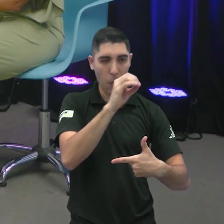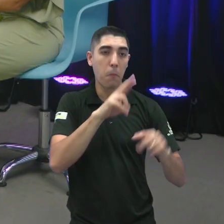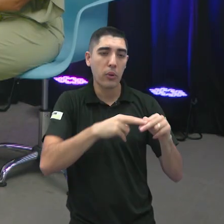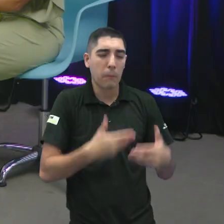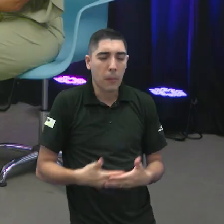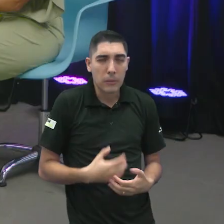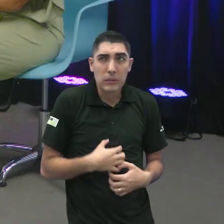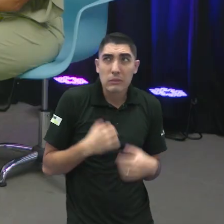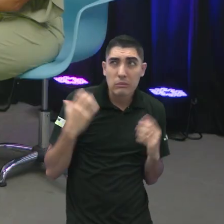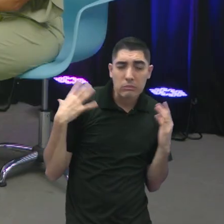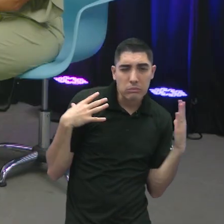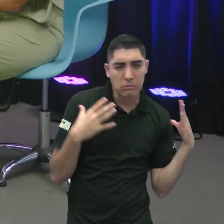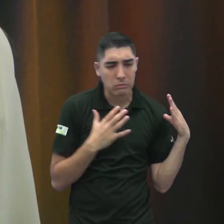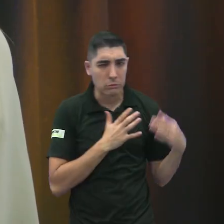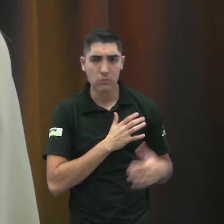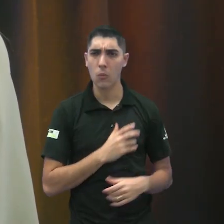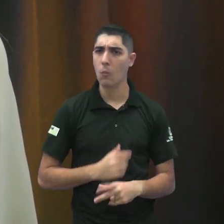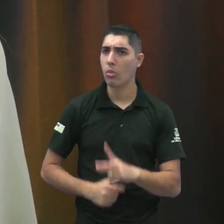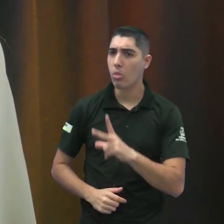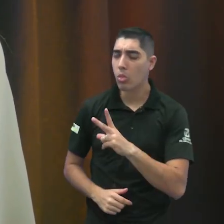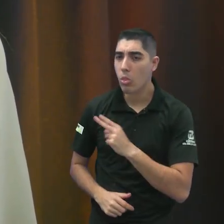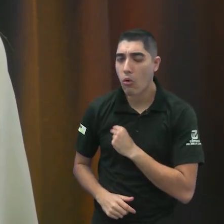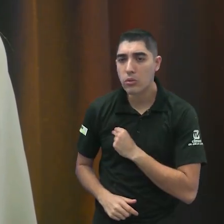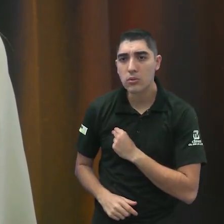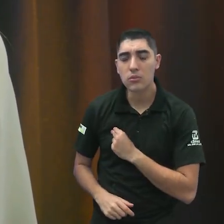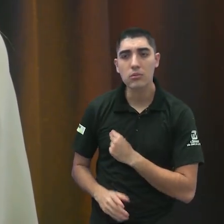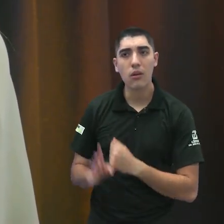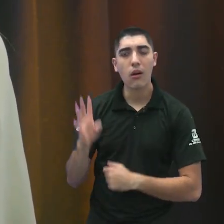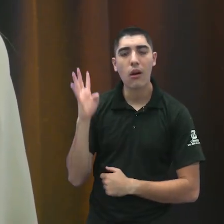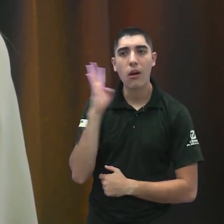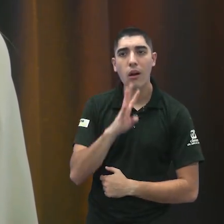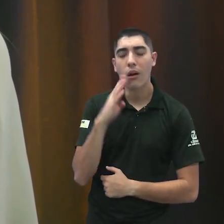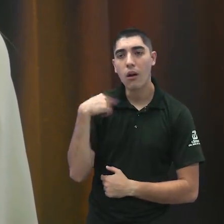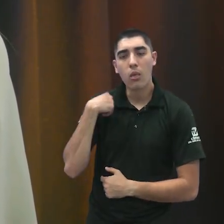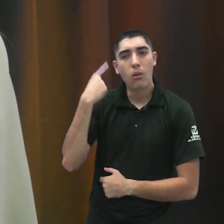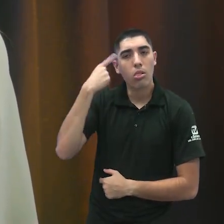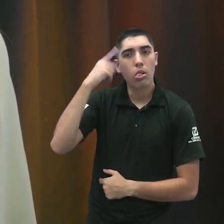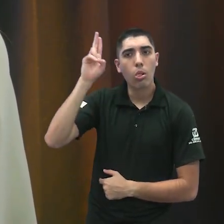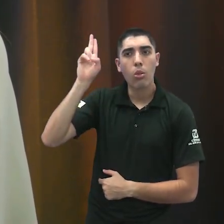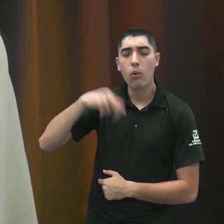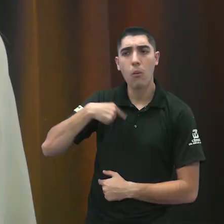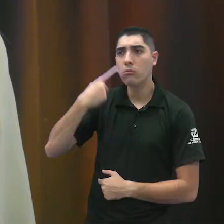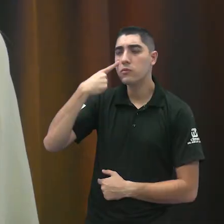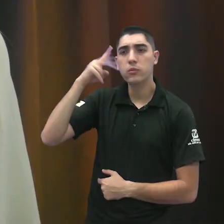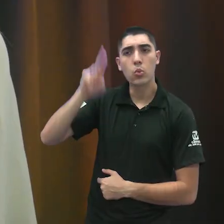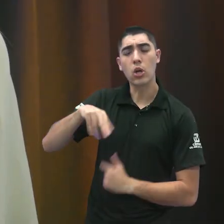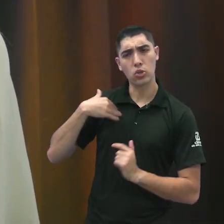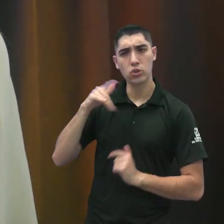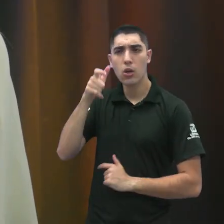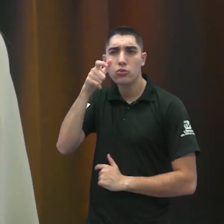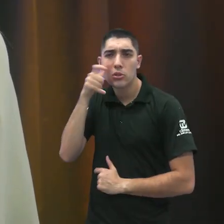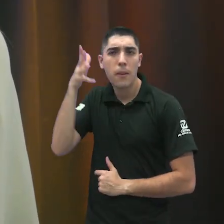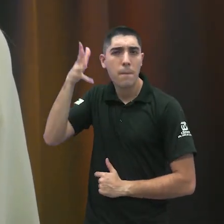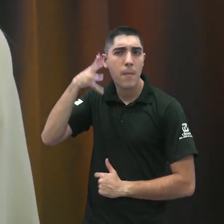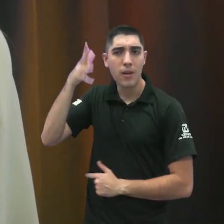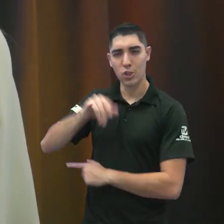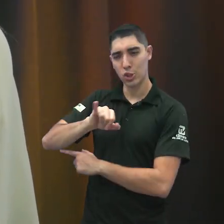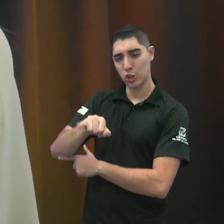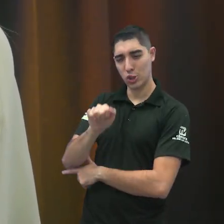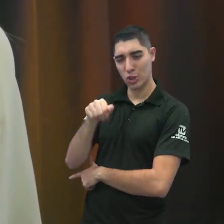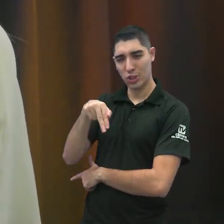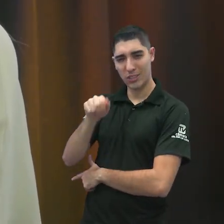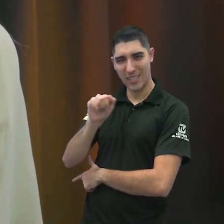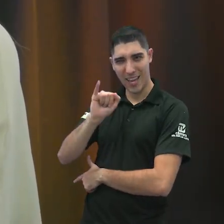Engraçado, né? Essa relação da rejeição com a criatividade. Eu nunca imaginaria isso, né? Eu já assisti uma palestra da Jane, então